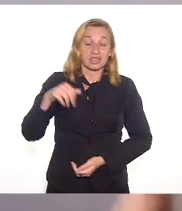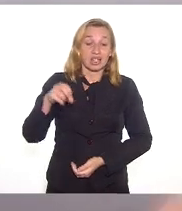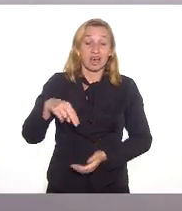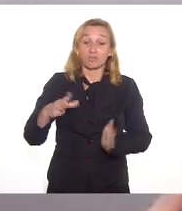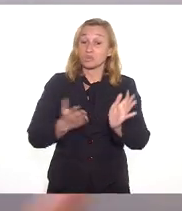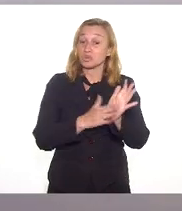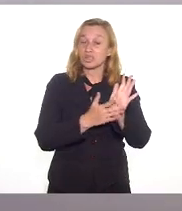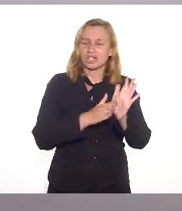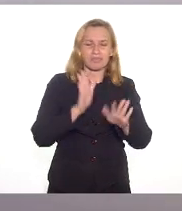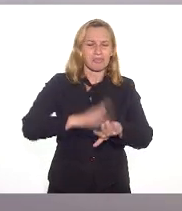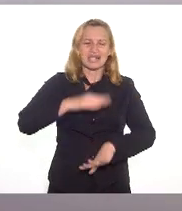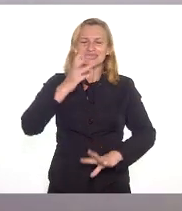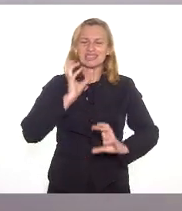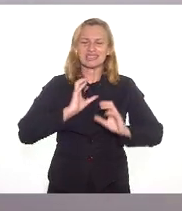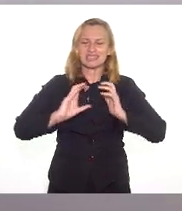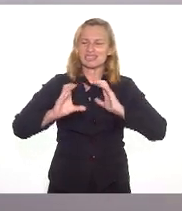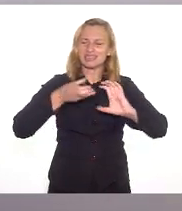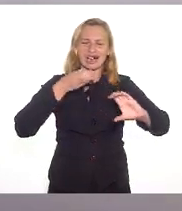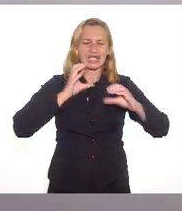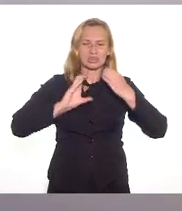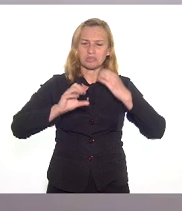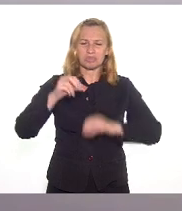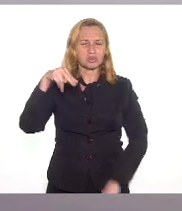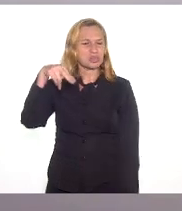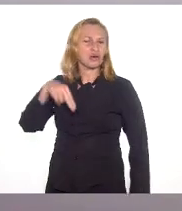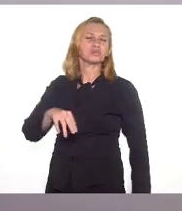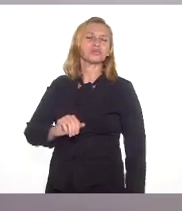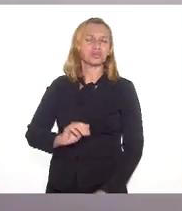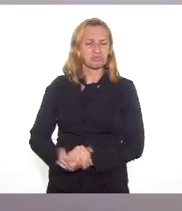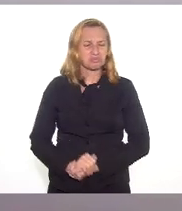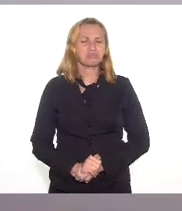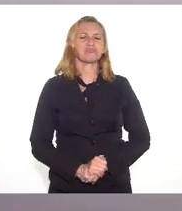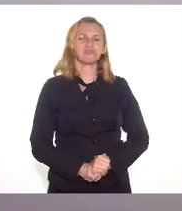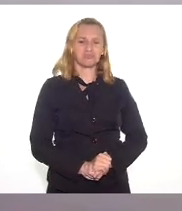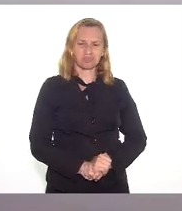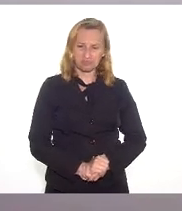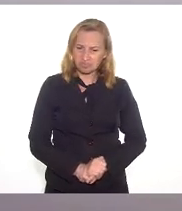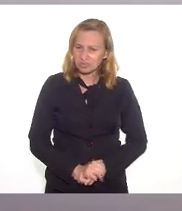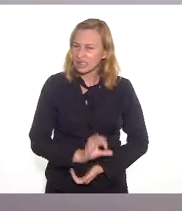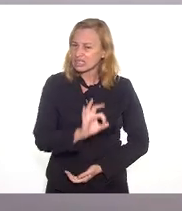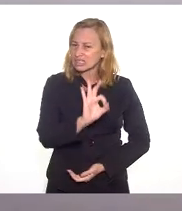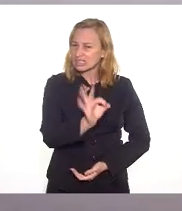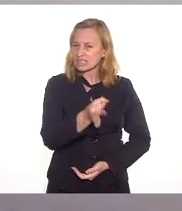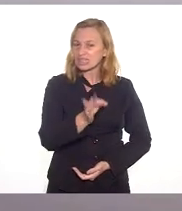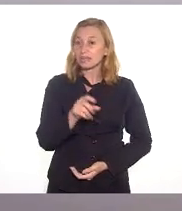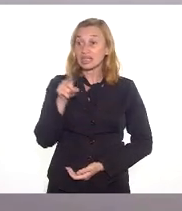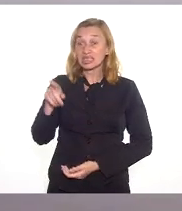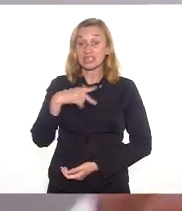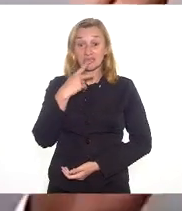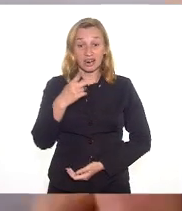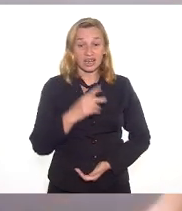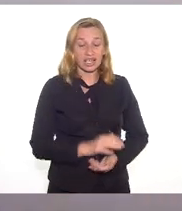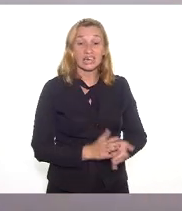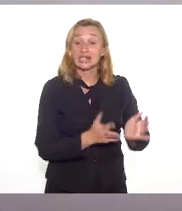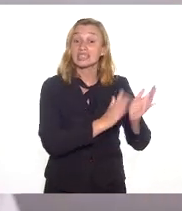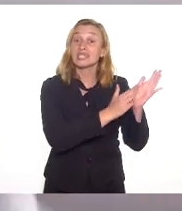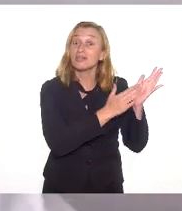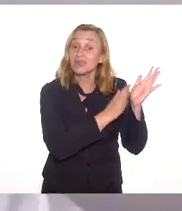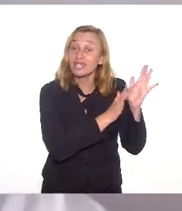sambas mais cantados pelo Nelson Sargento, é provavelmente este que diz: